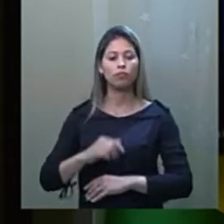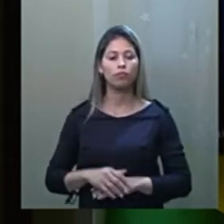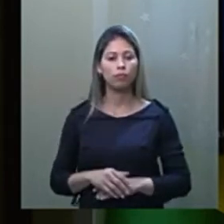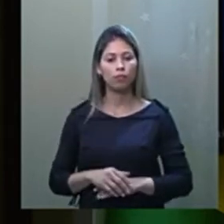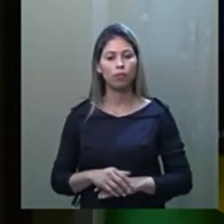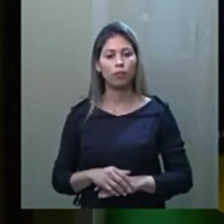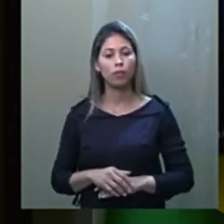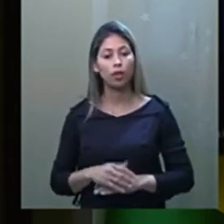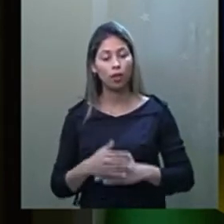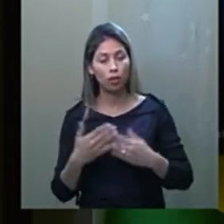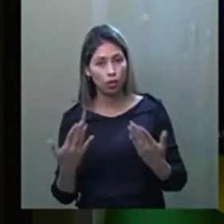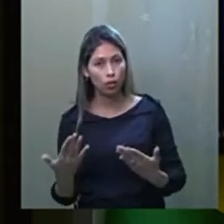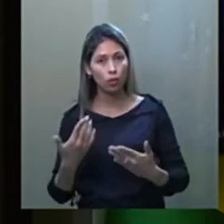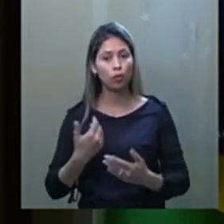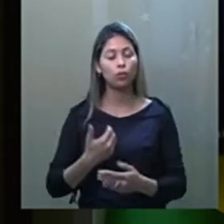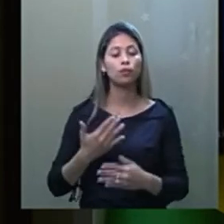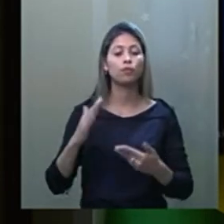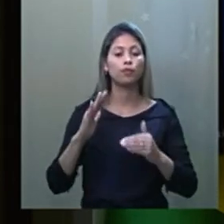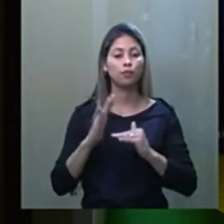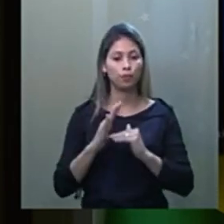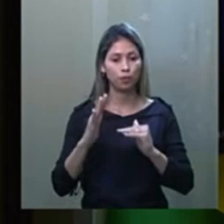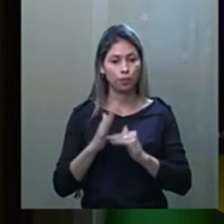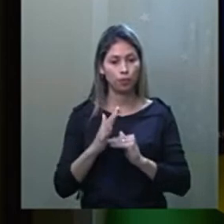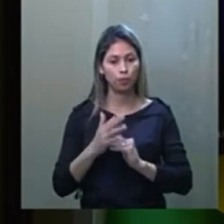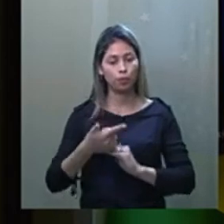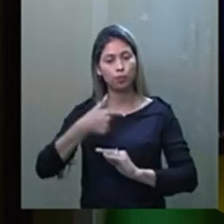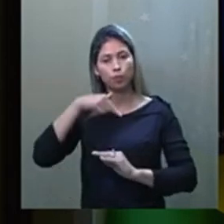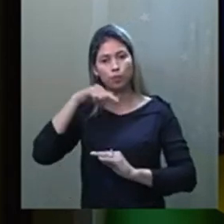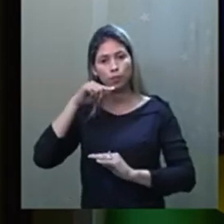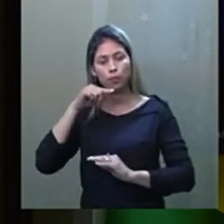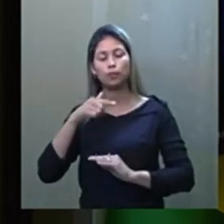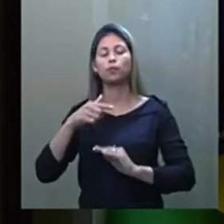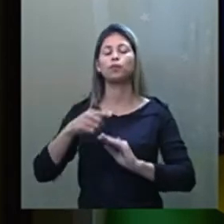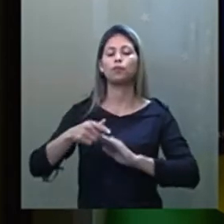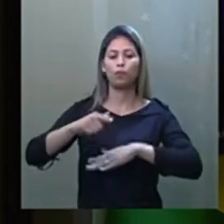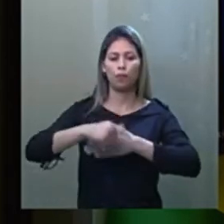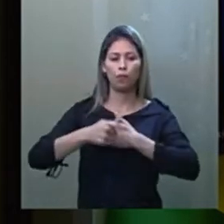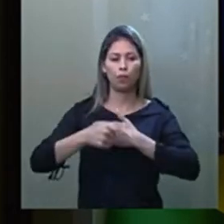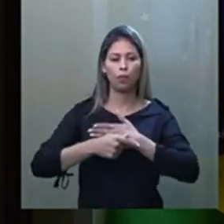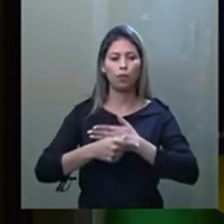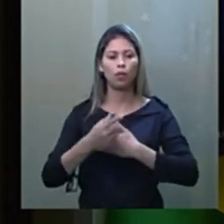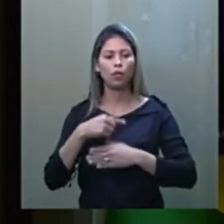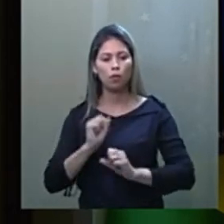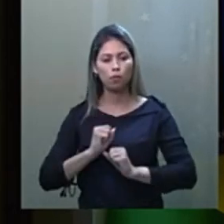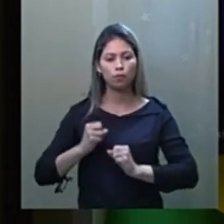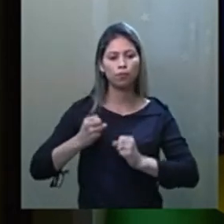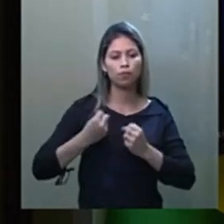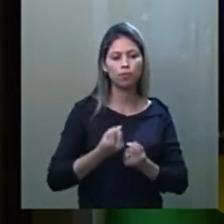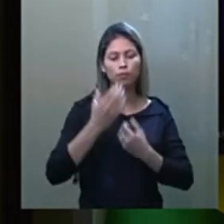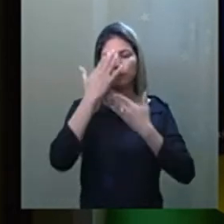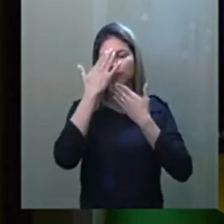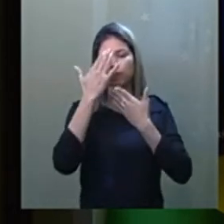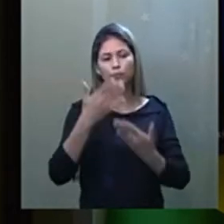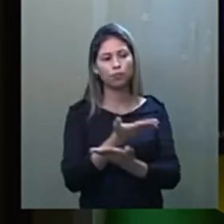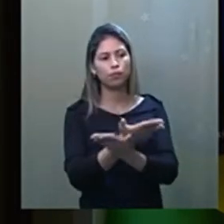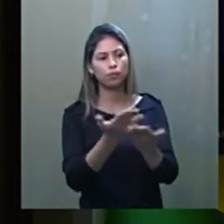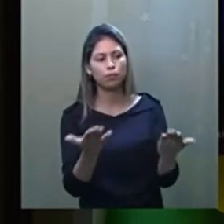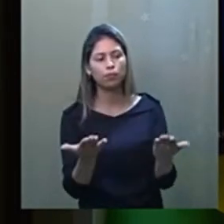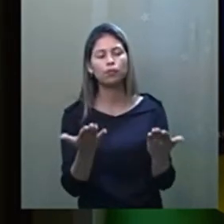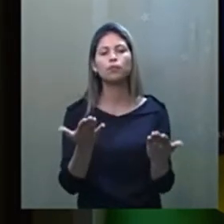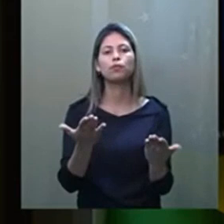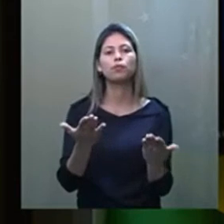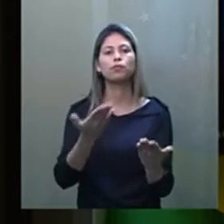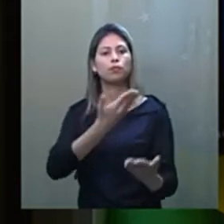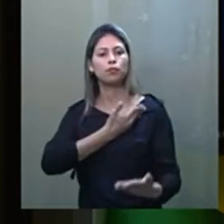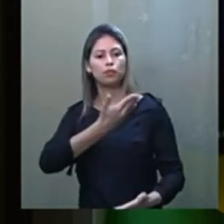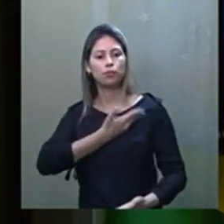O Senado Federal cumpriu o seu papel com muita coragem, e eu agradeço aqui aos colegas que puderam participar